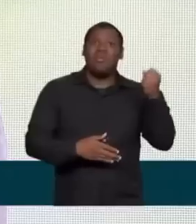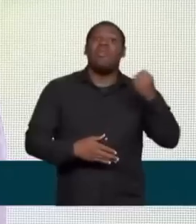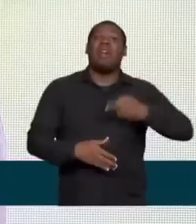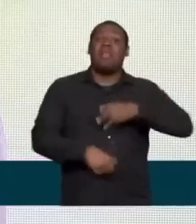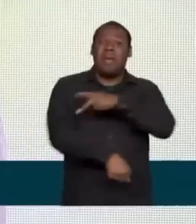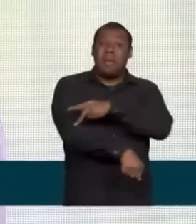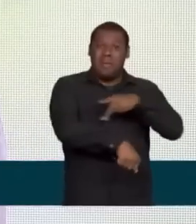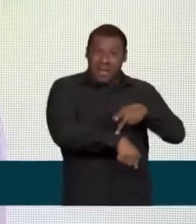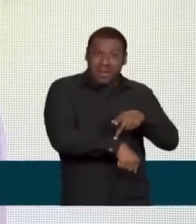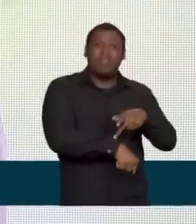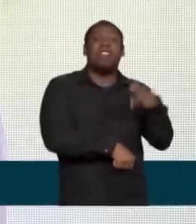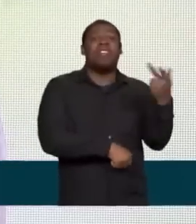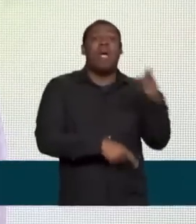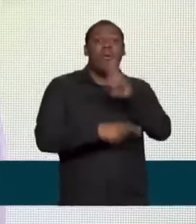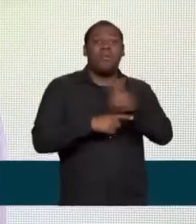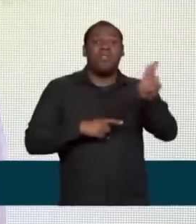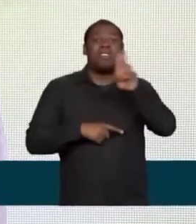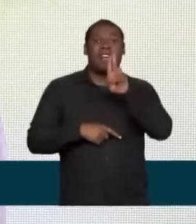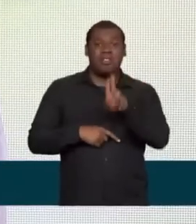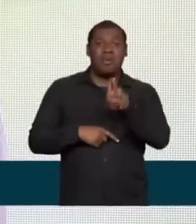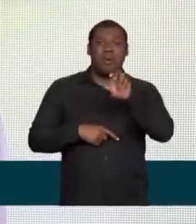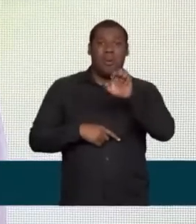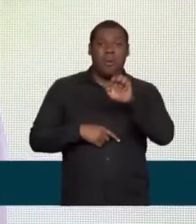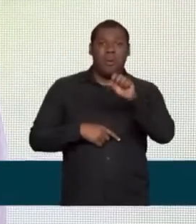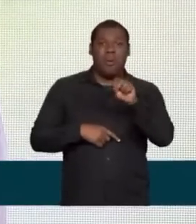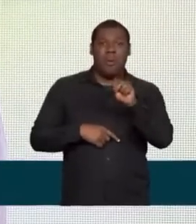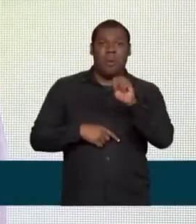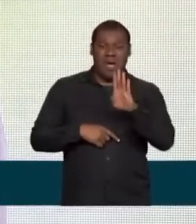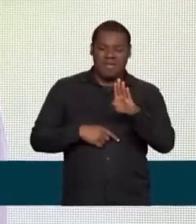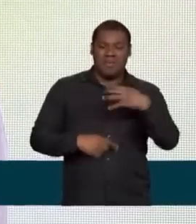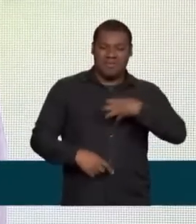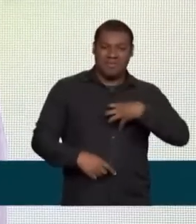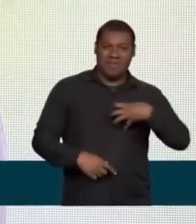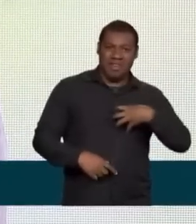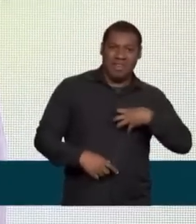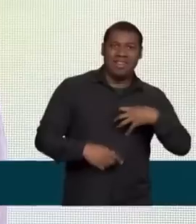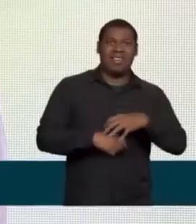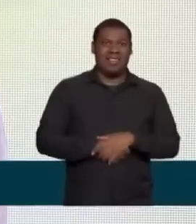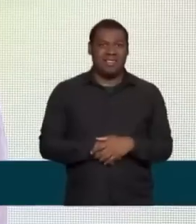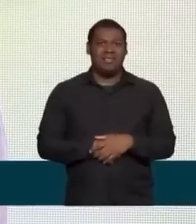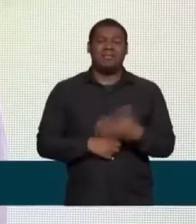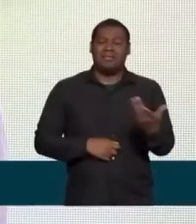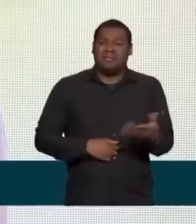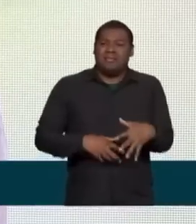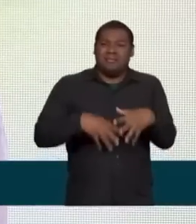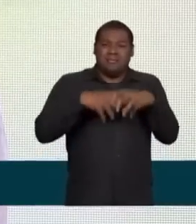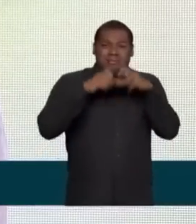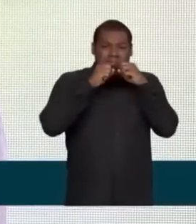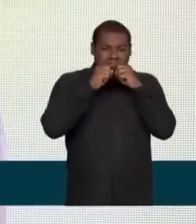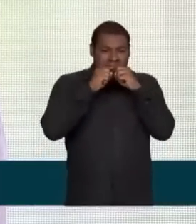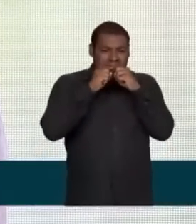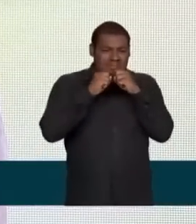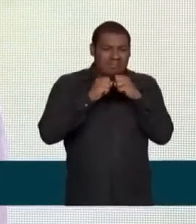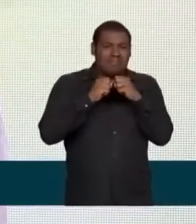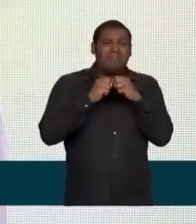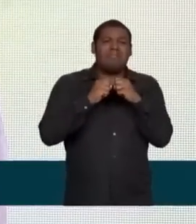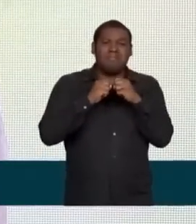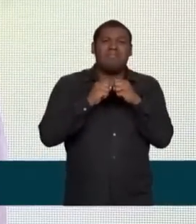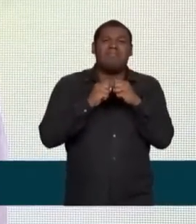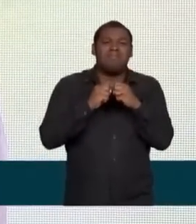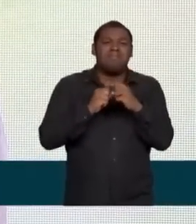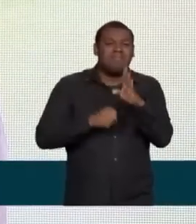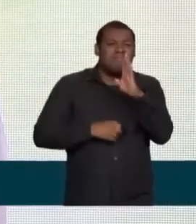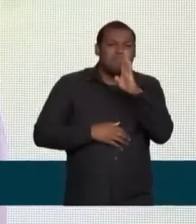a UESB. Neste dia, sem precisar dizer uma palavra, cada um de nós lá em casa soube